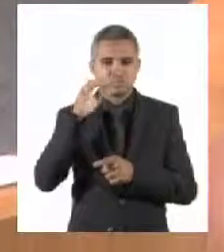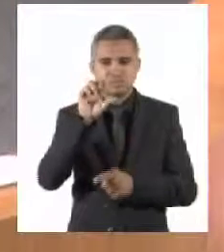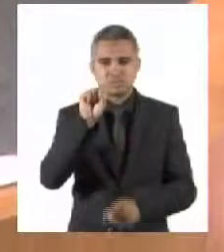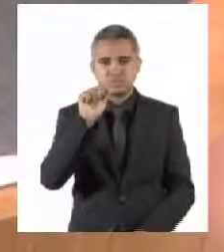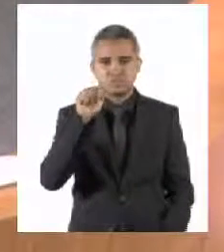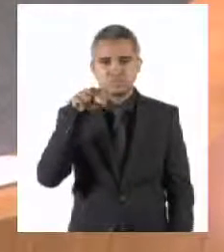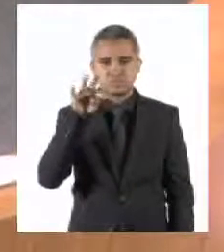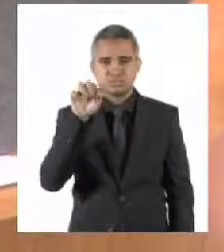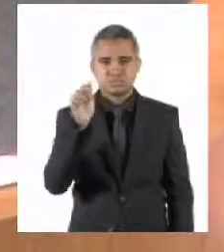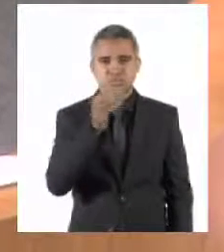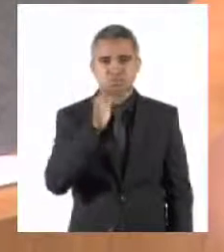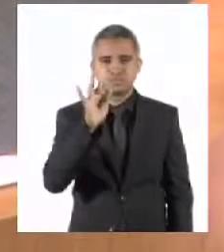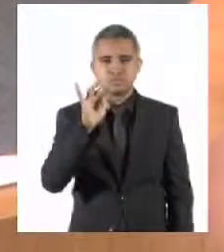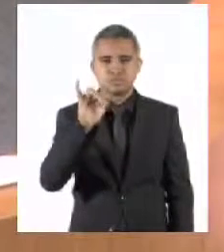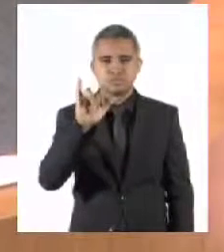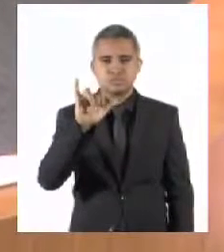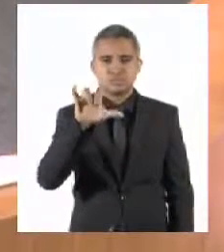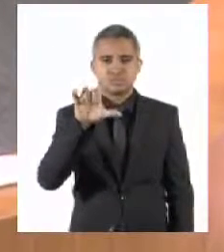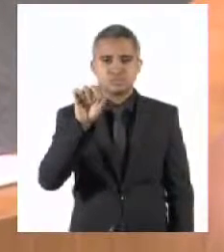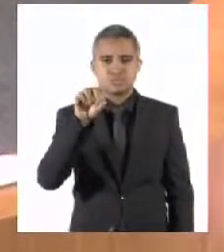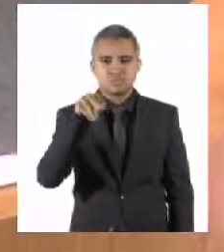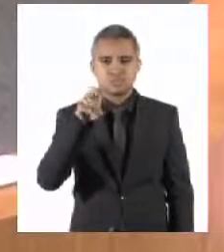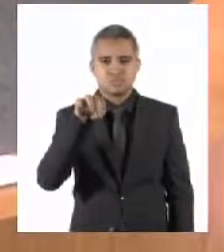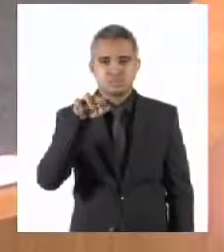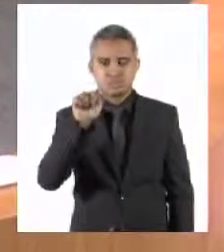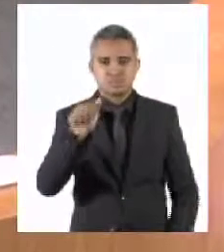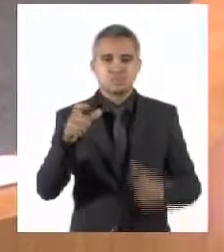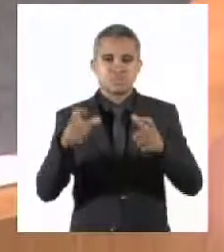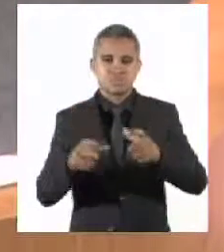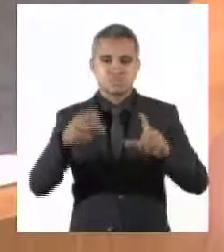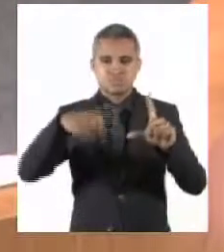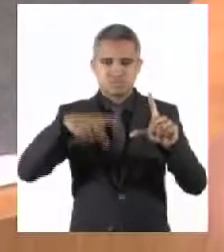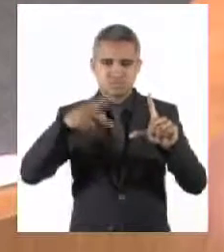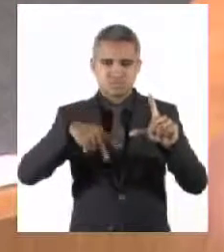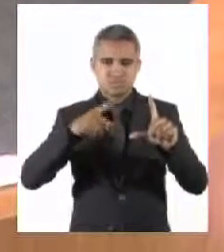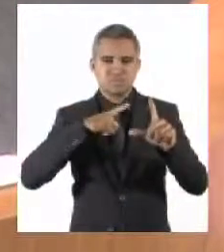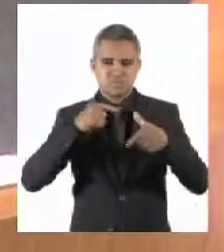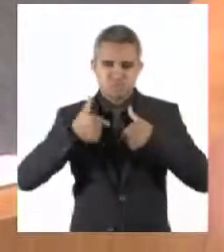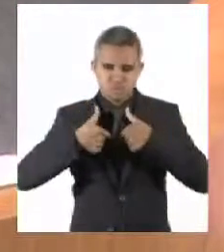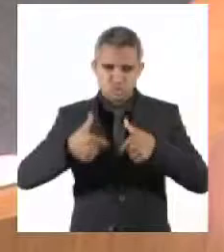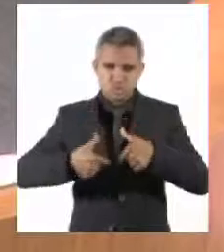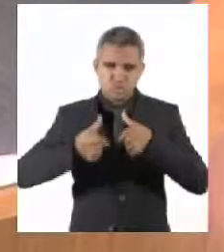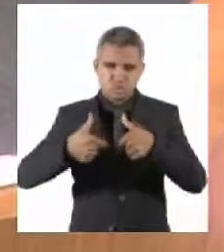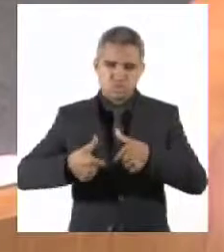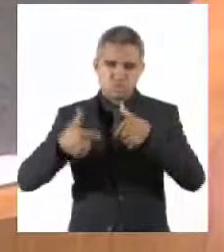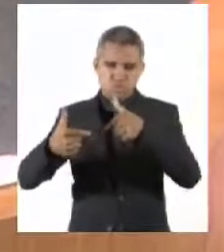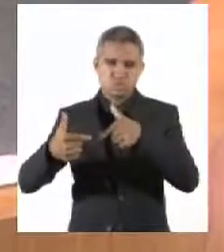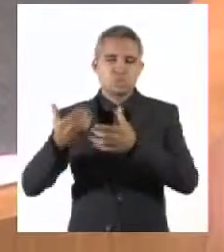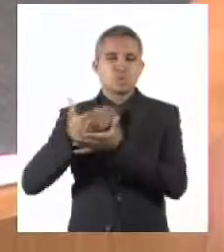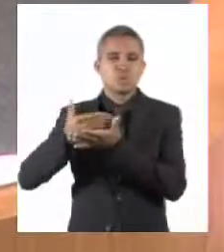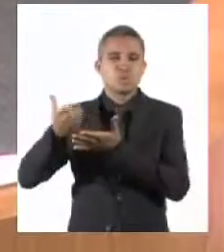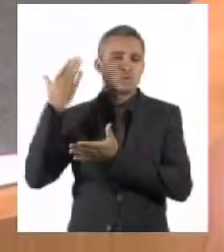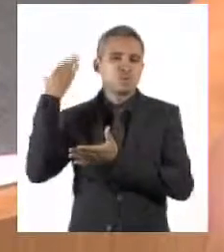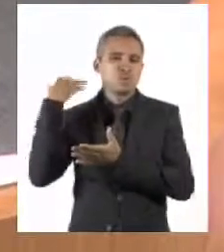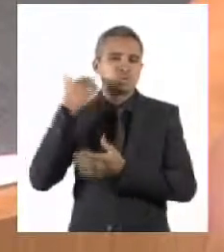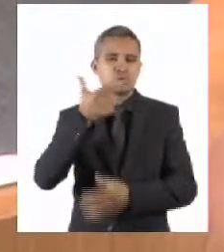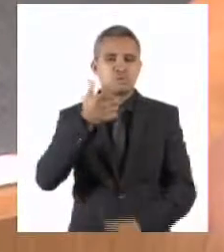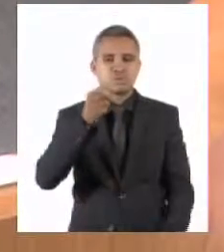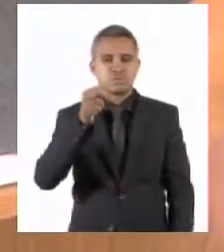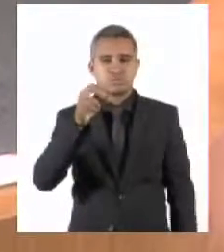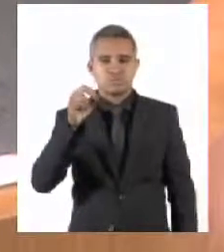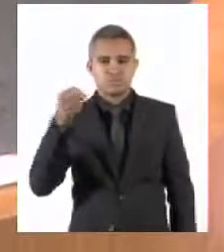Lumiar, na verdade uma luta que eles já fazem desde 2013. Uma